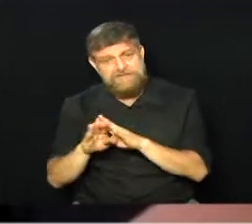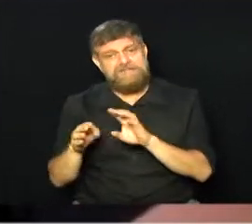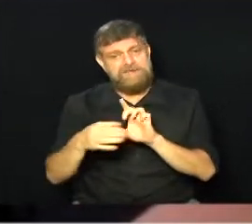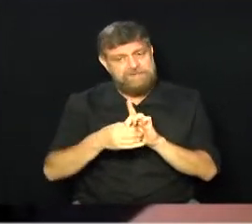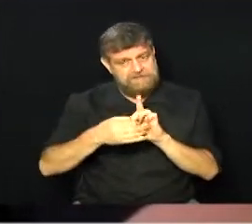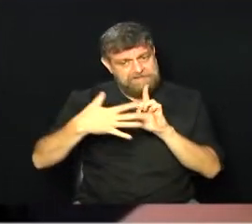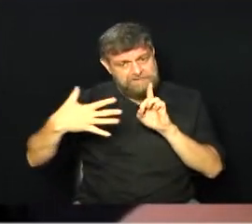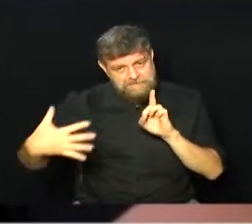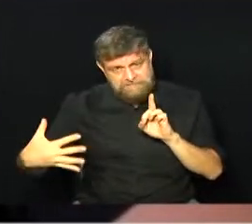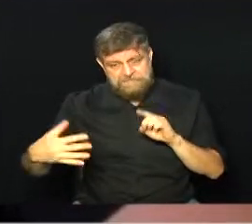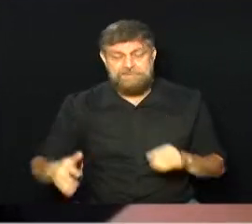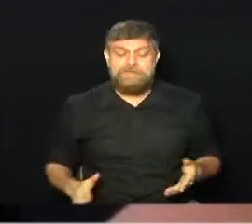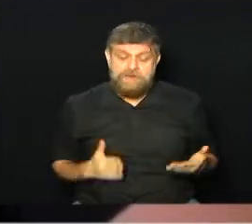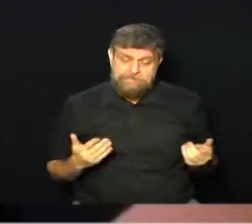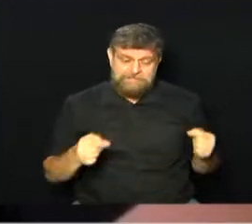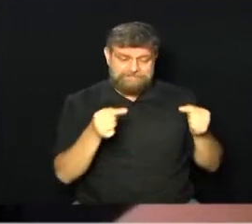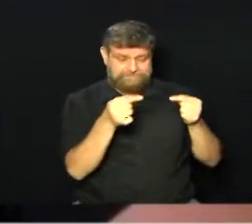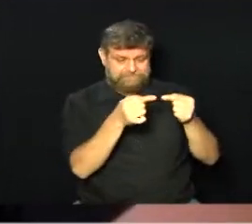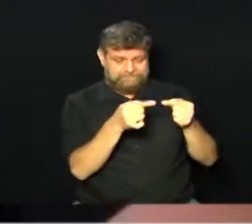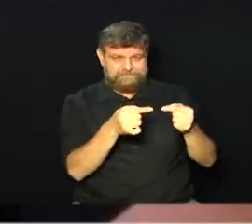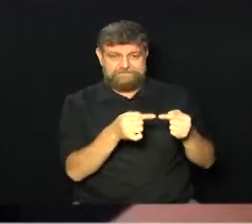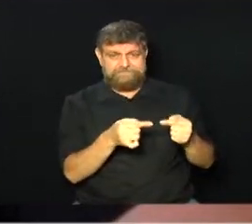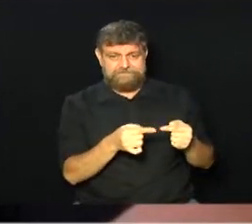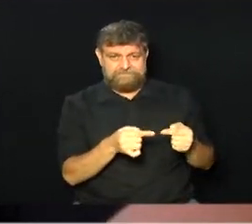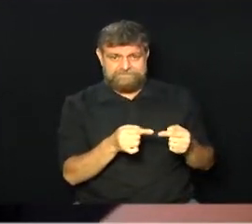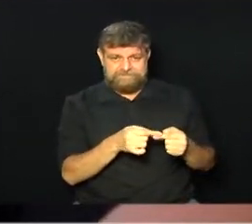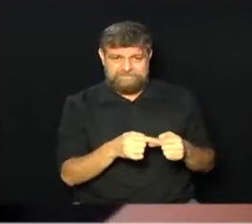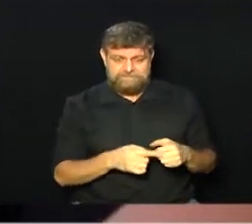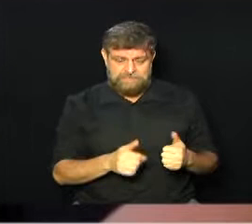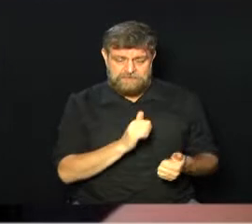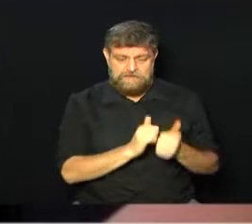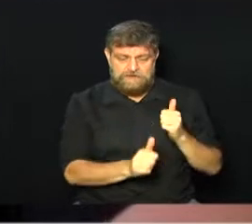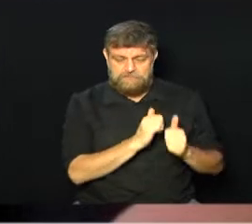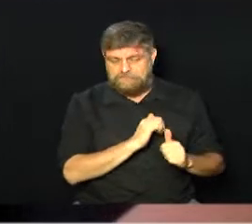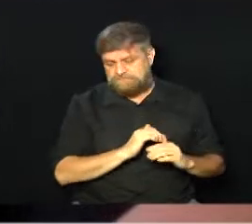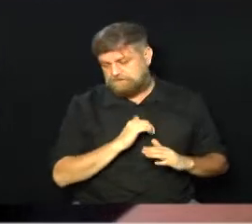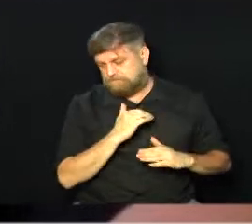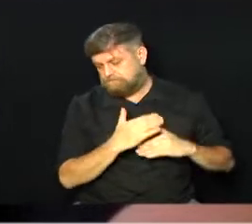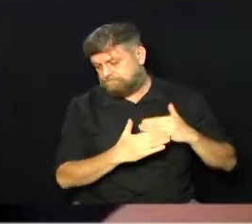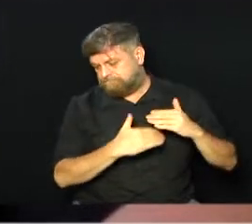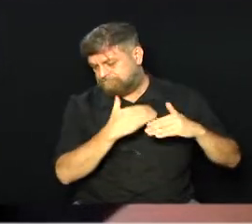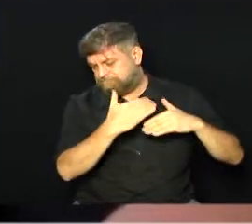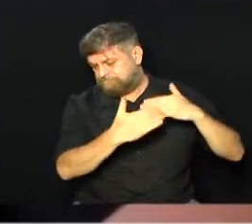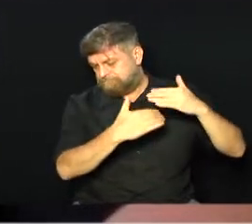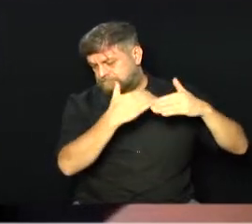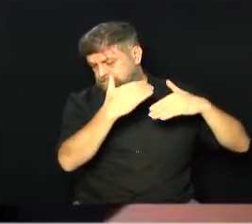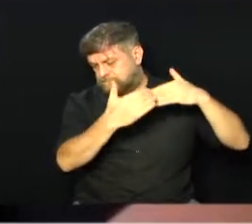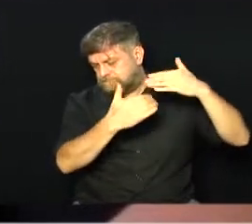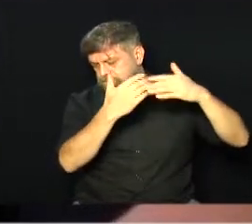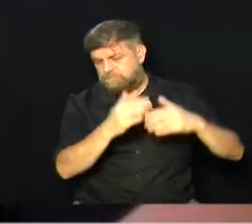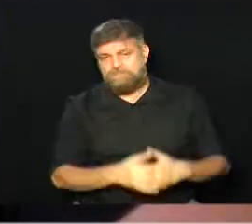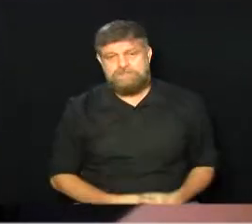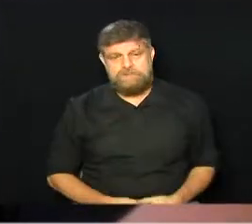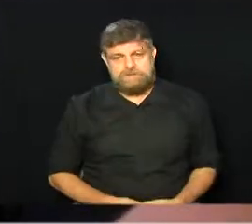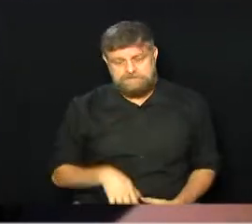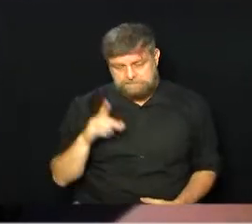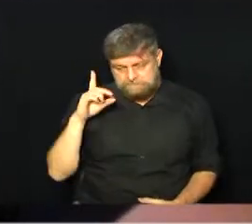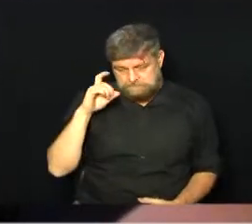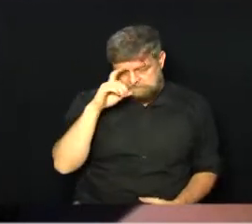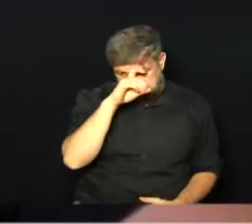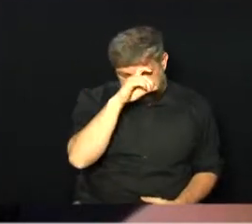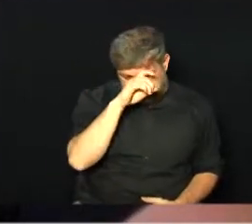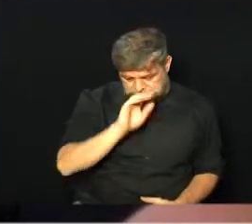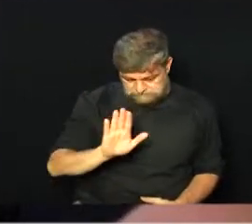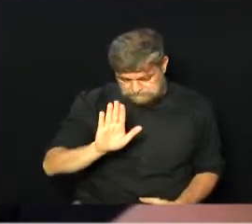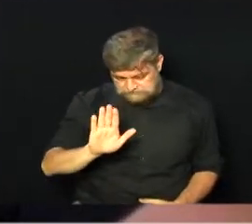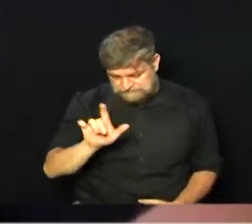faz parte do desenvolvimento do atleta isso. Então, é um período difícil, mas que se a